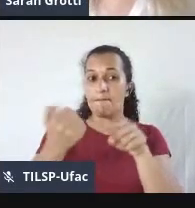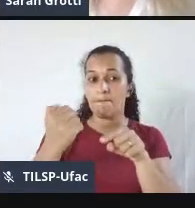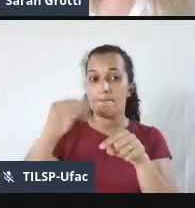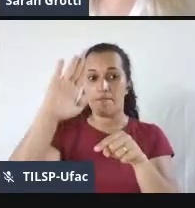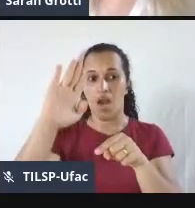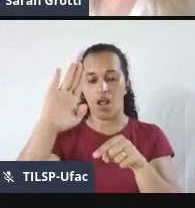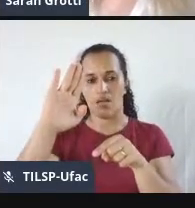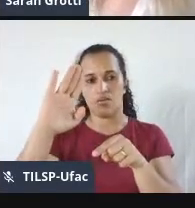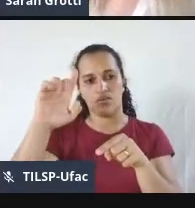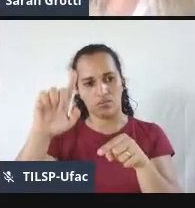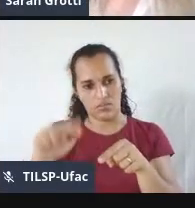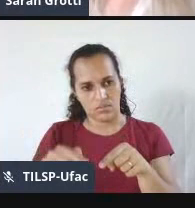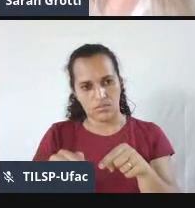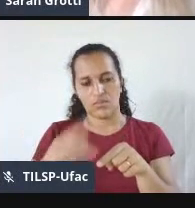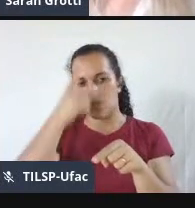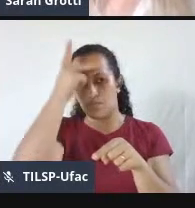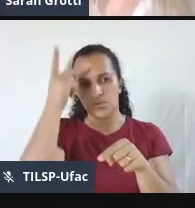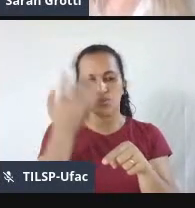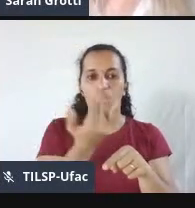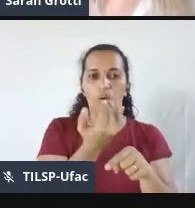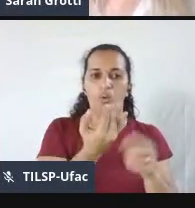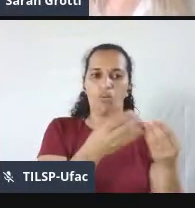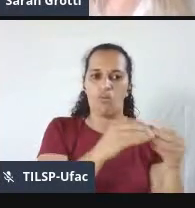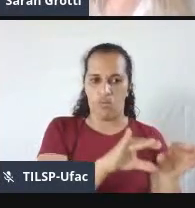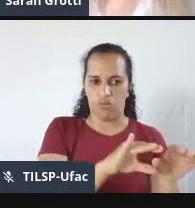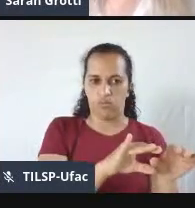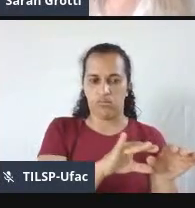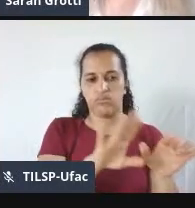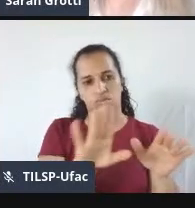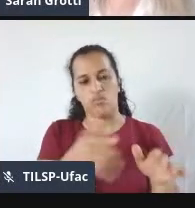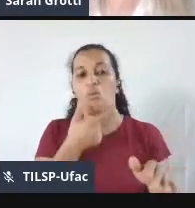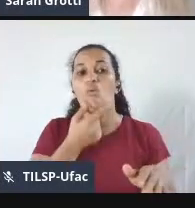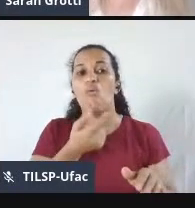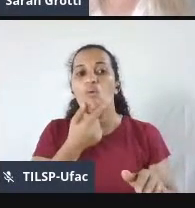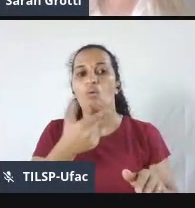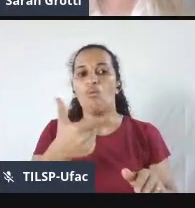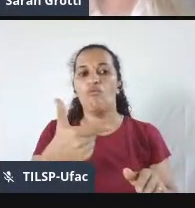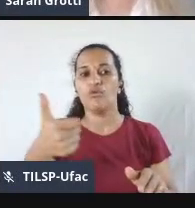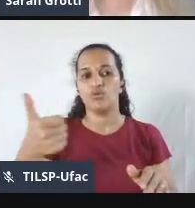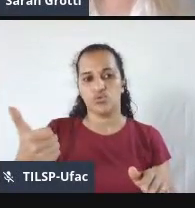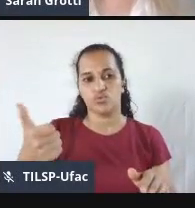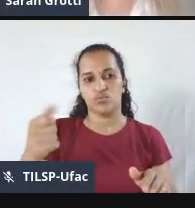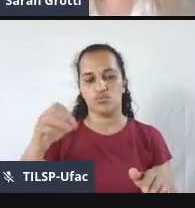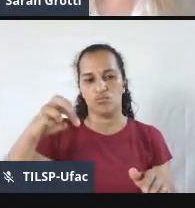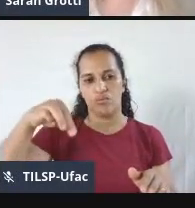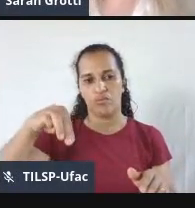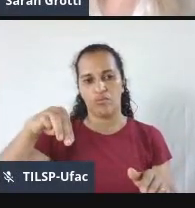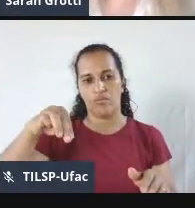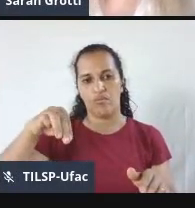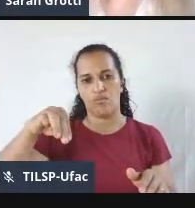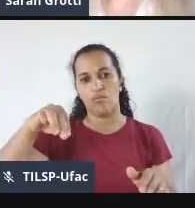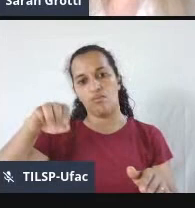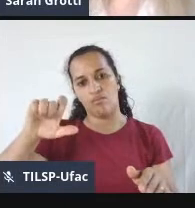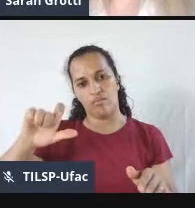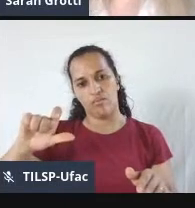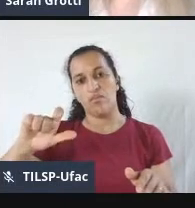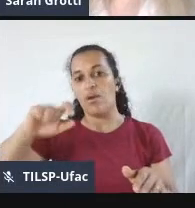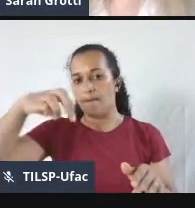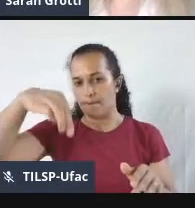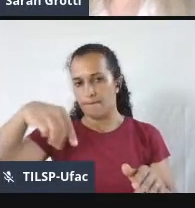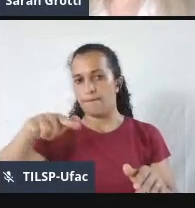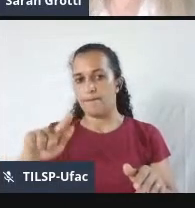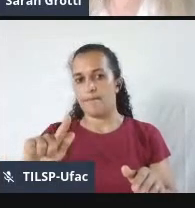para o indivíduo onívoro, né? Homens é de 21 miligramas por dia e mulheres de 12 miligramas por dia.